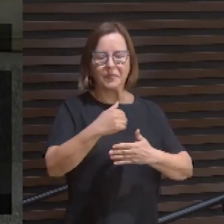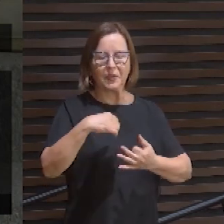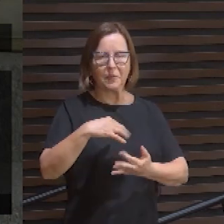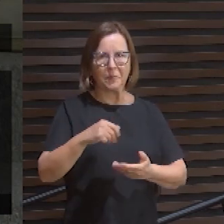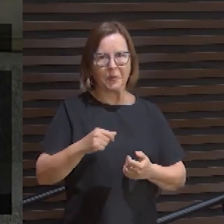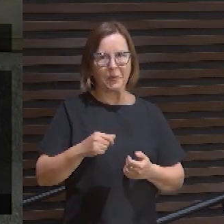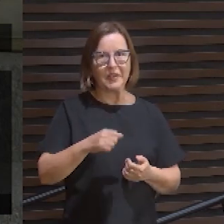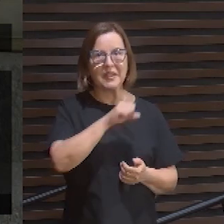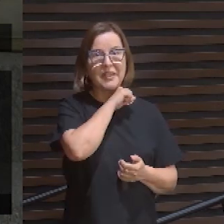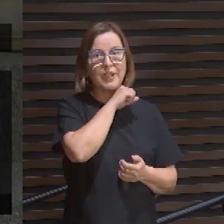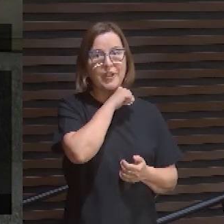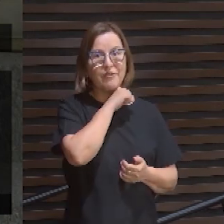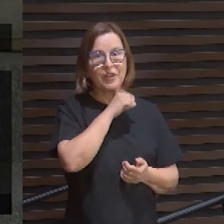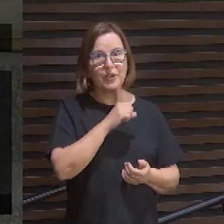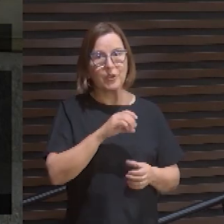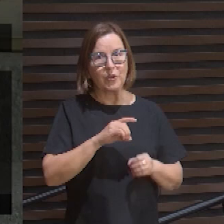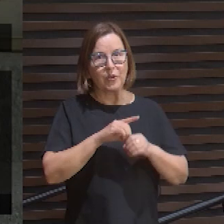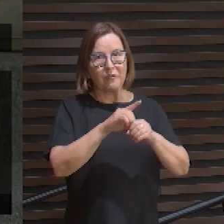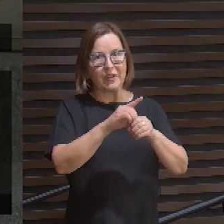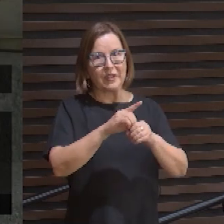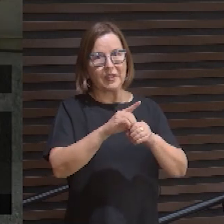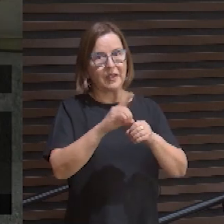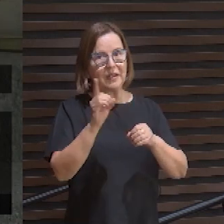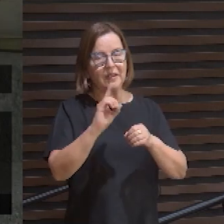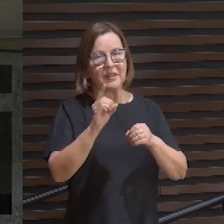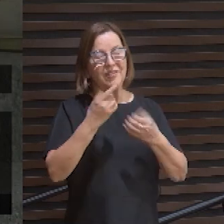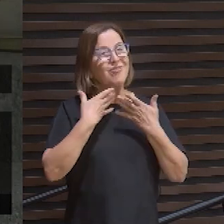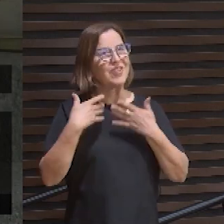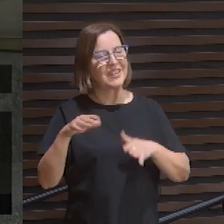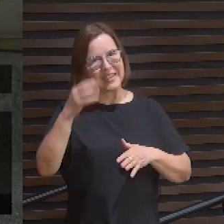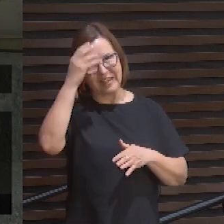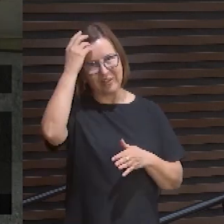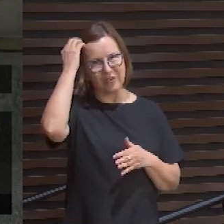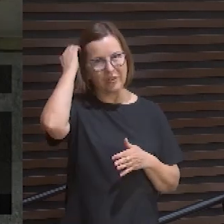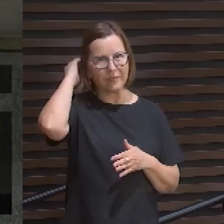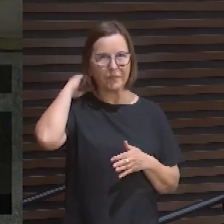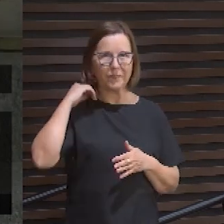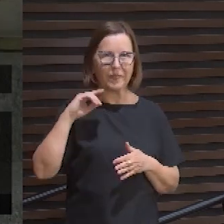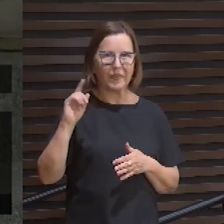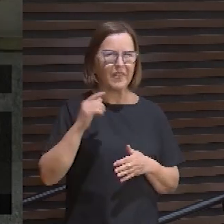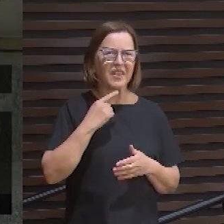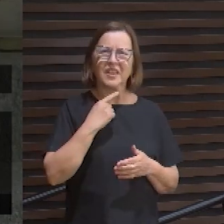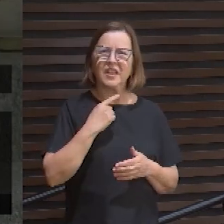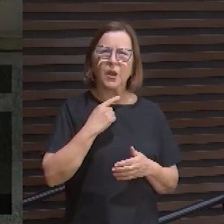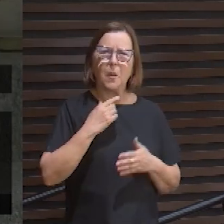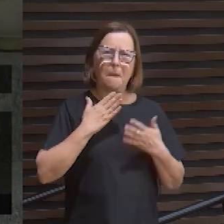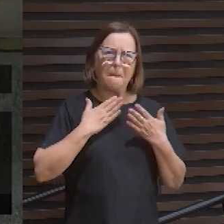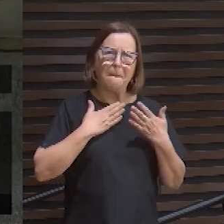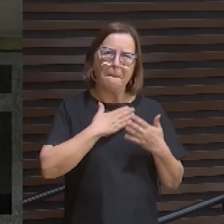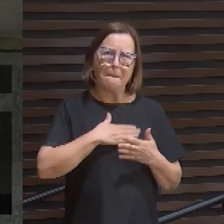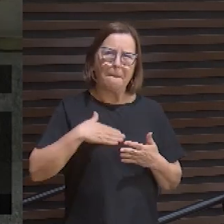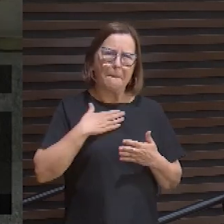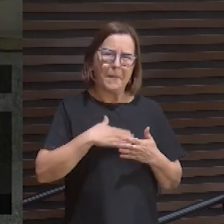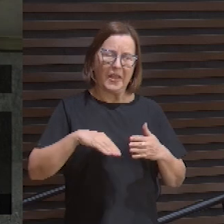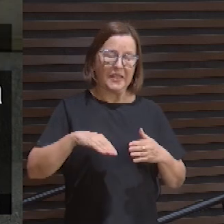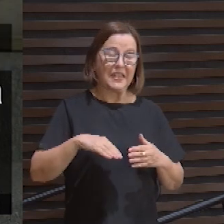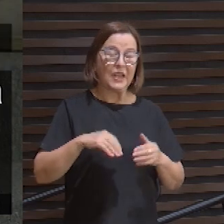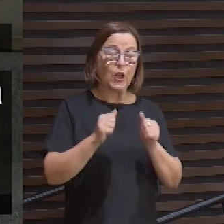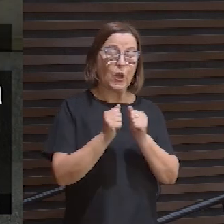quisestes, antes um corpo me formaste. Não te deleitaste com holocaustos e ofertas pelo